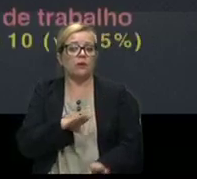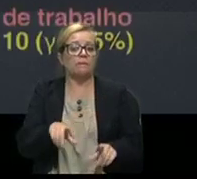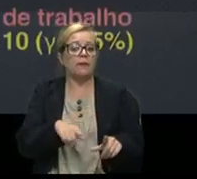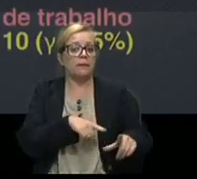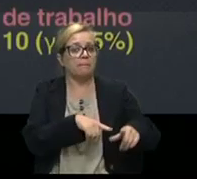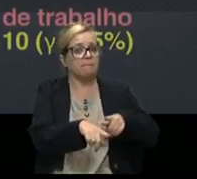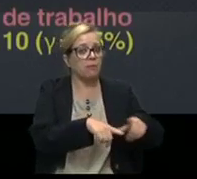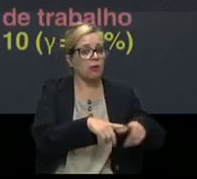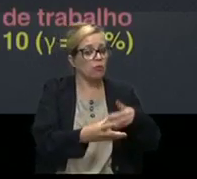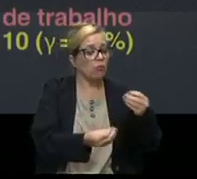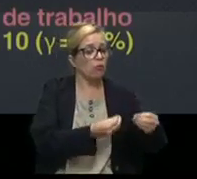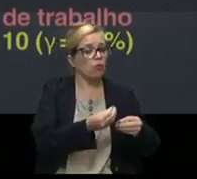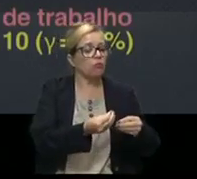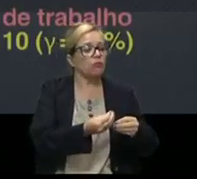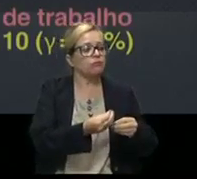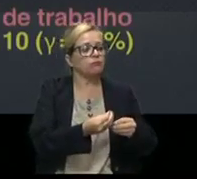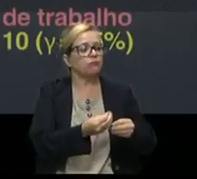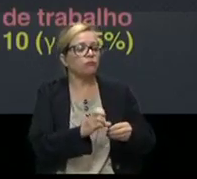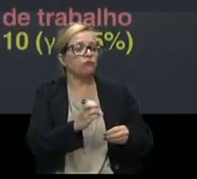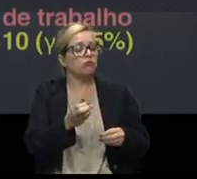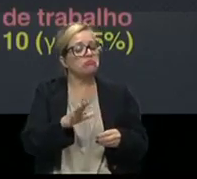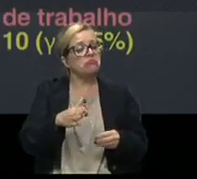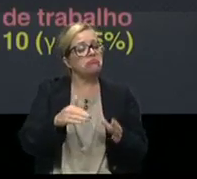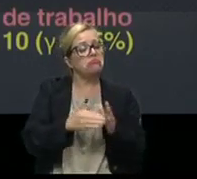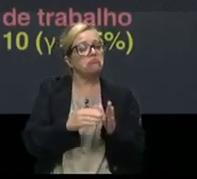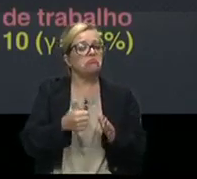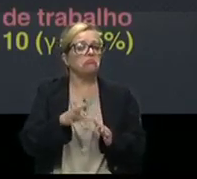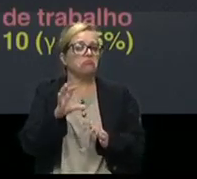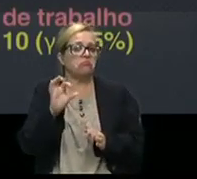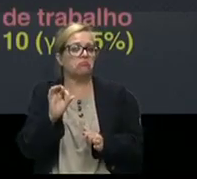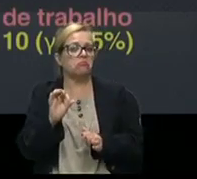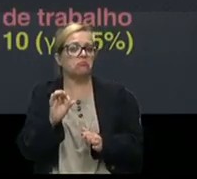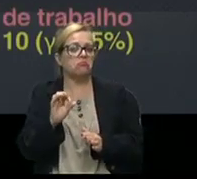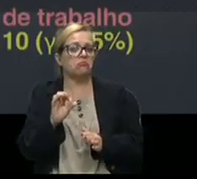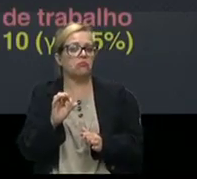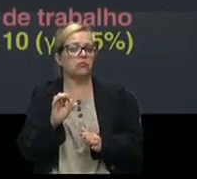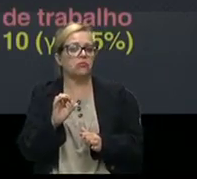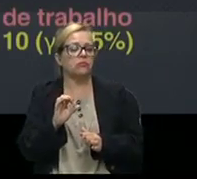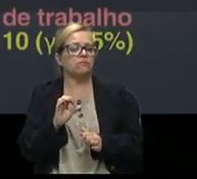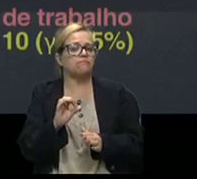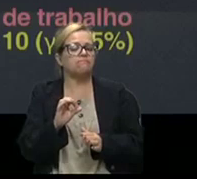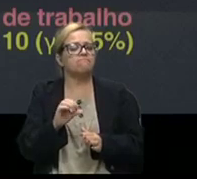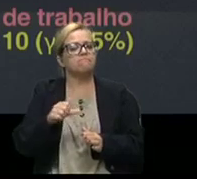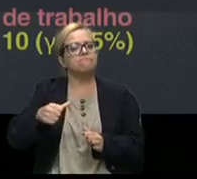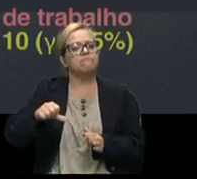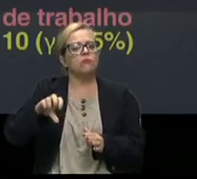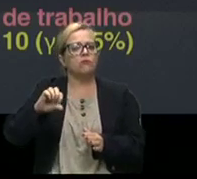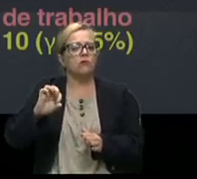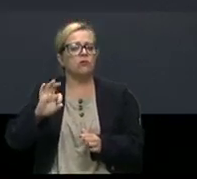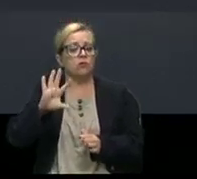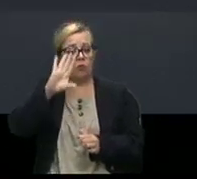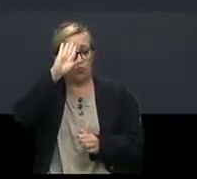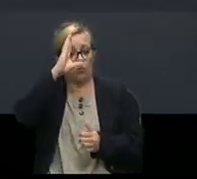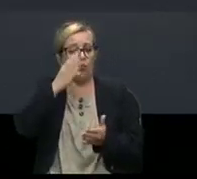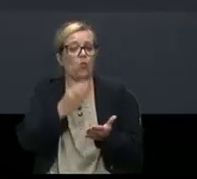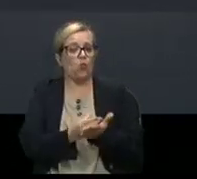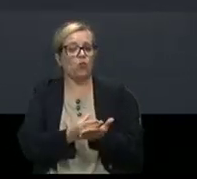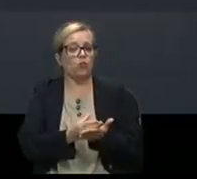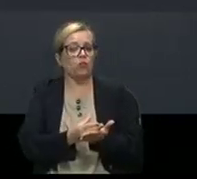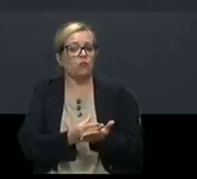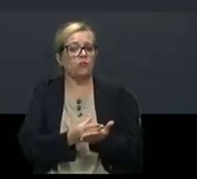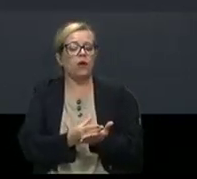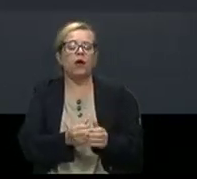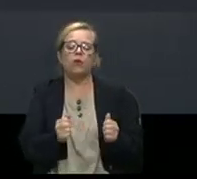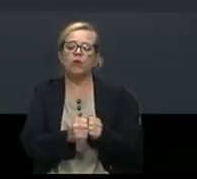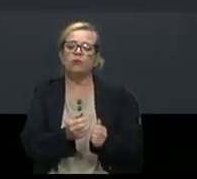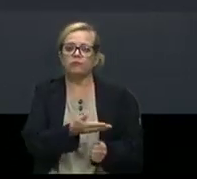as condições de trabalho estaria entre 5 e 10, supondo um nível de confiança de 95%. Vamos lá, é